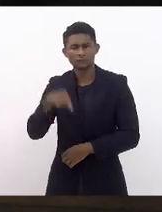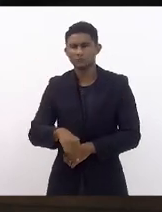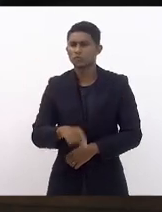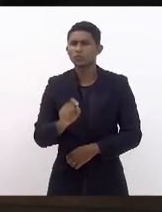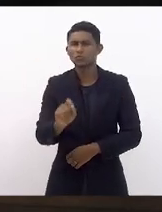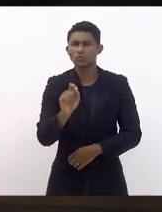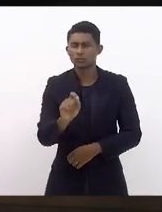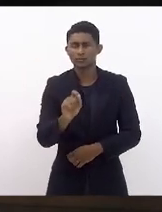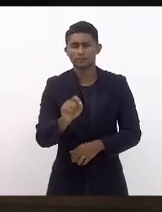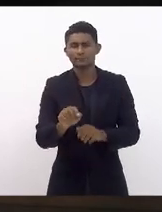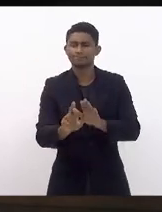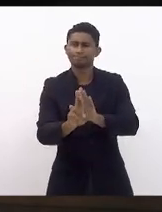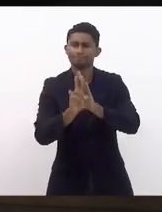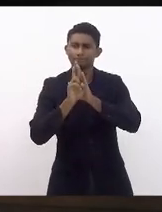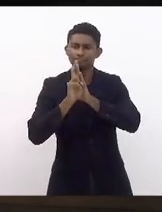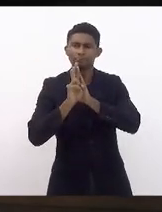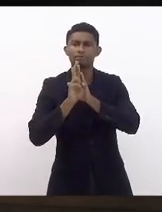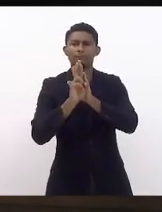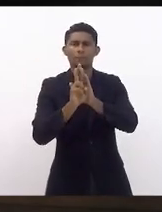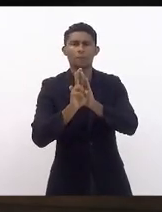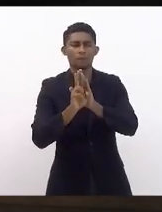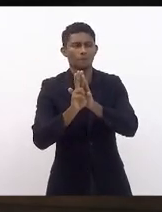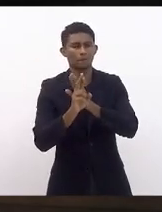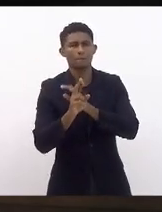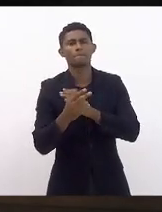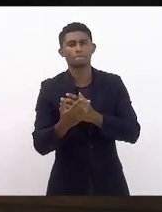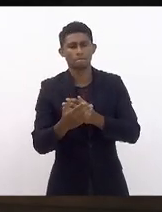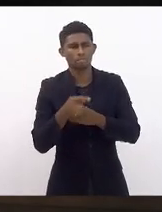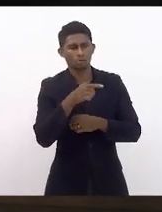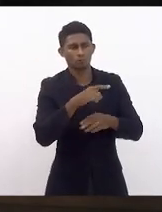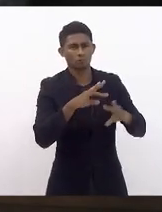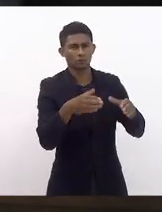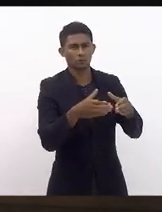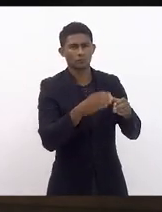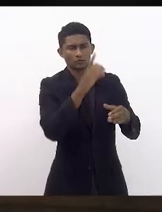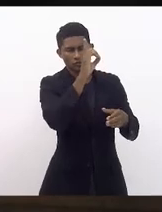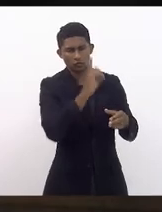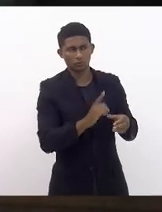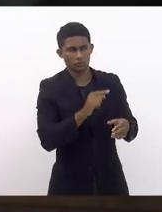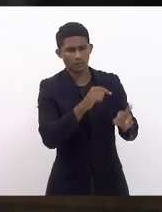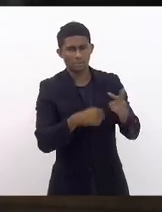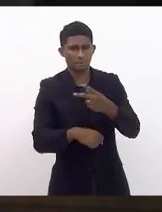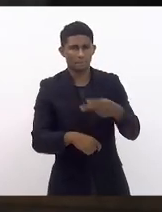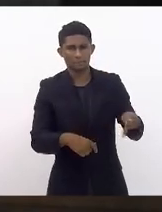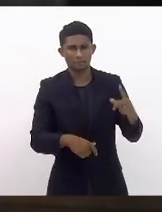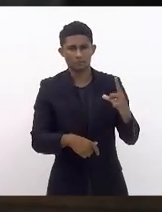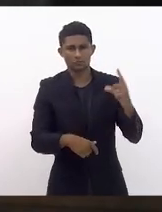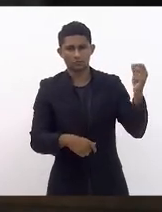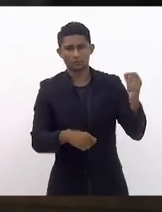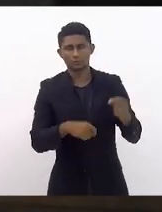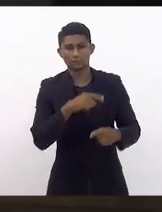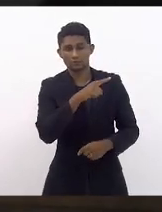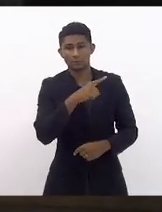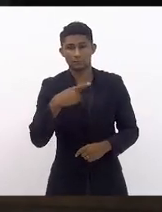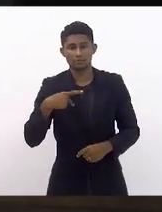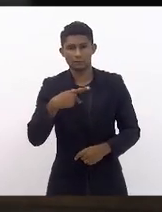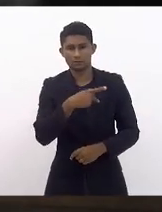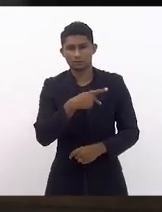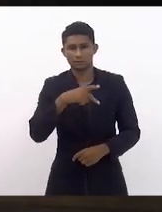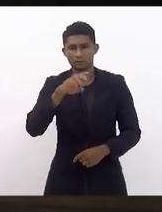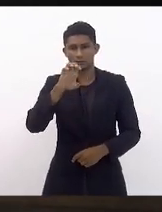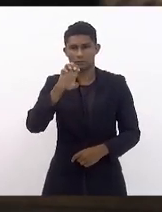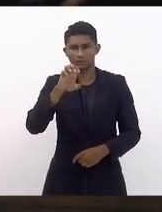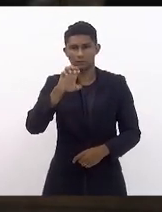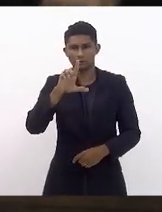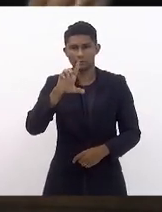representando a mesa diretora também, por delegação de nosso presidente, pastor Elildes, da